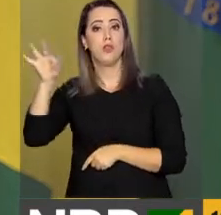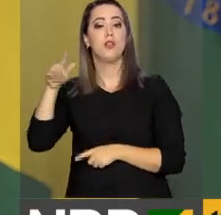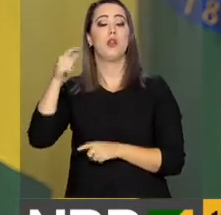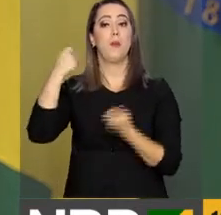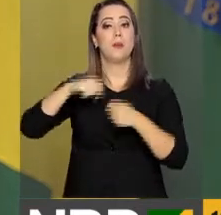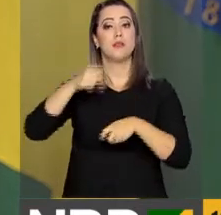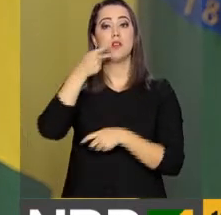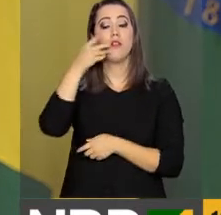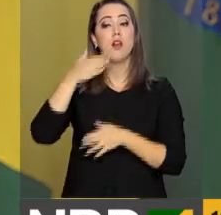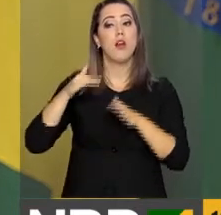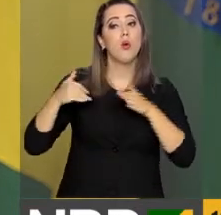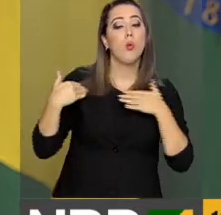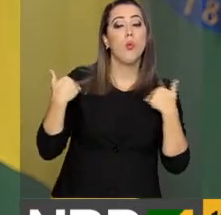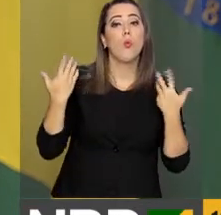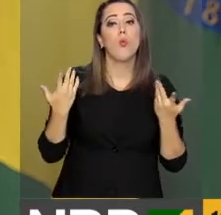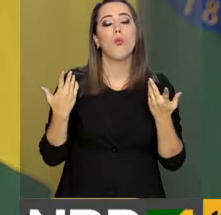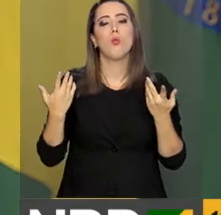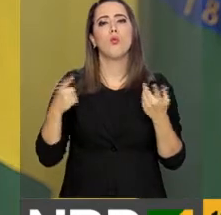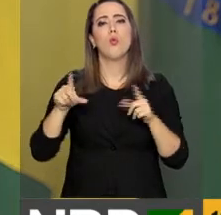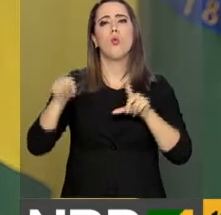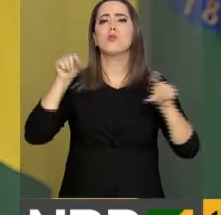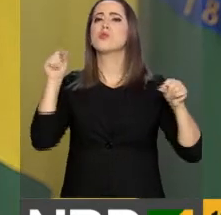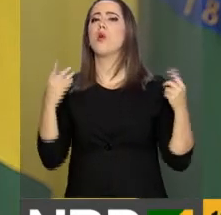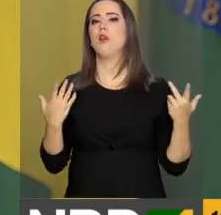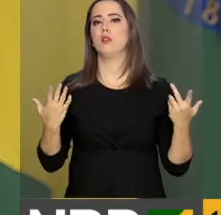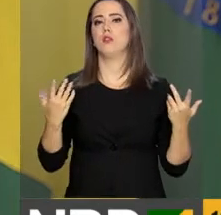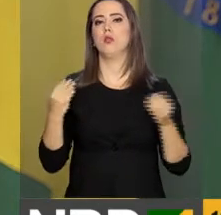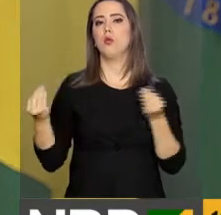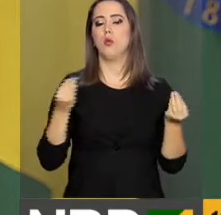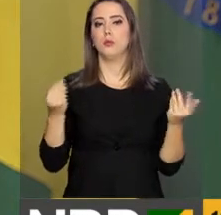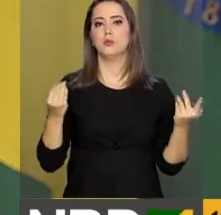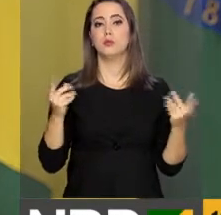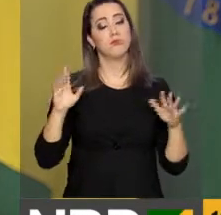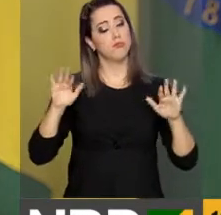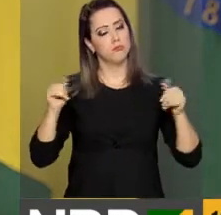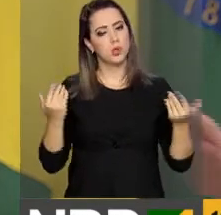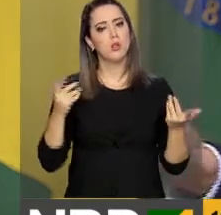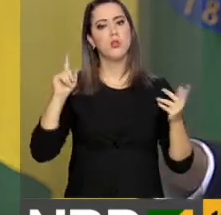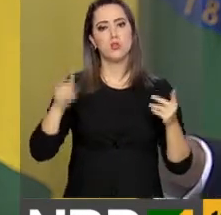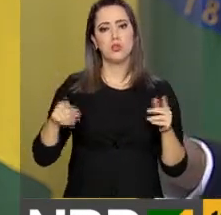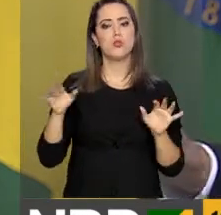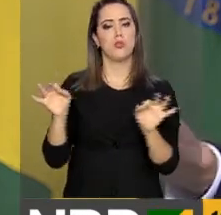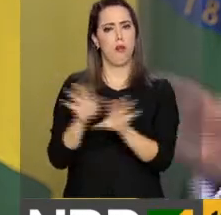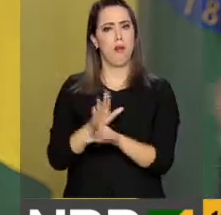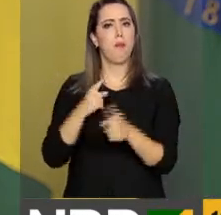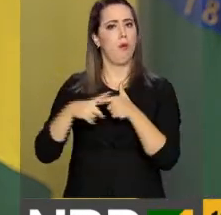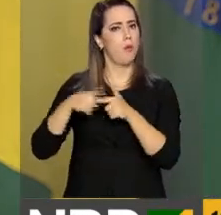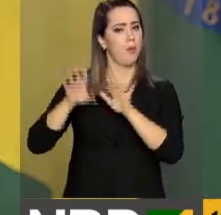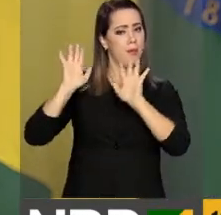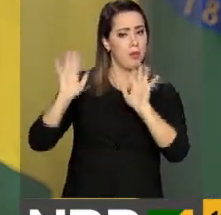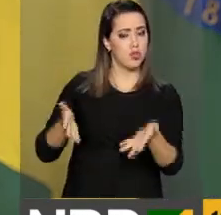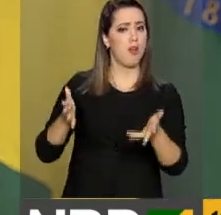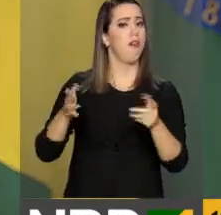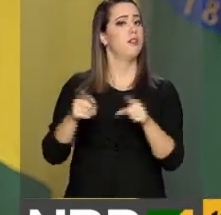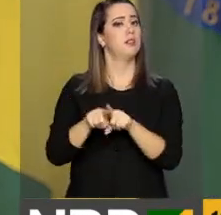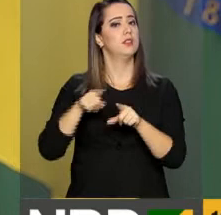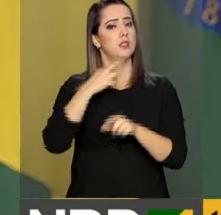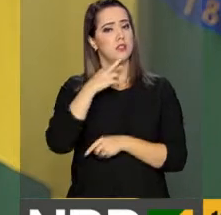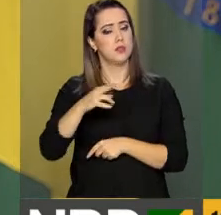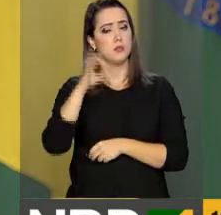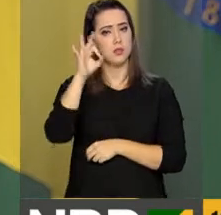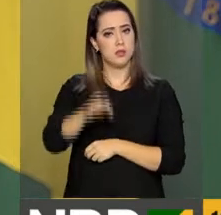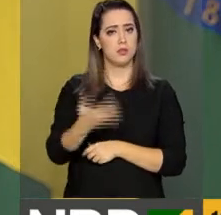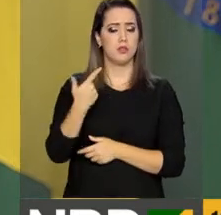dizer qual é a posição dele em relação à Previdência Social. Ora bem, se é assim, é melhor resolver isto logo. E resolver desta forma muito